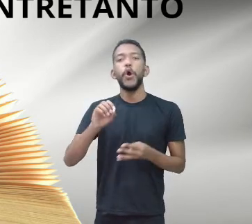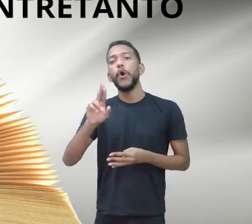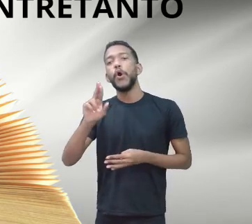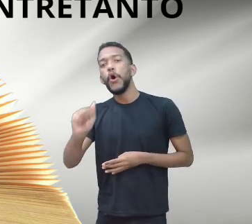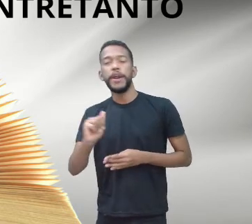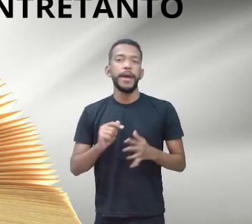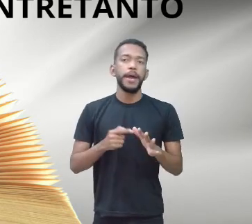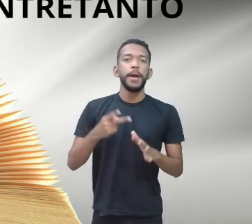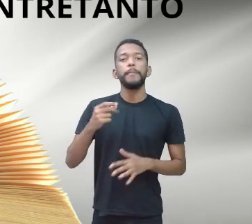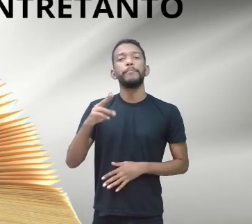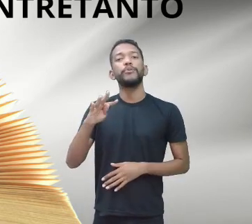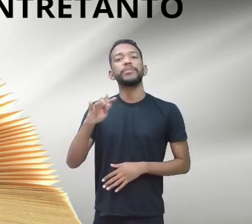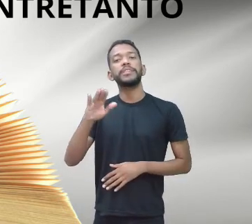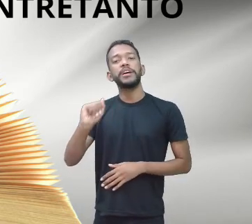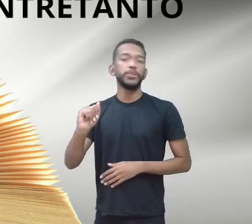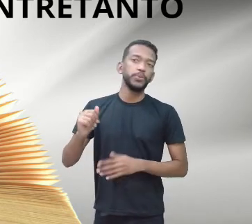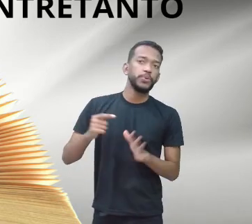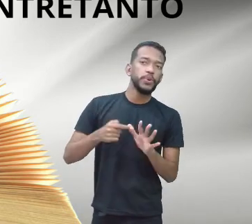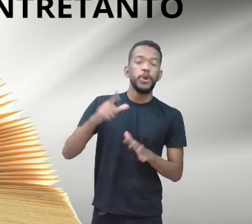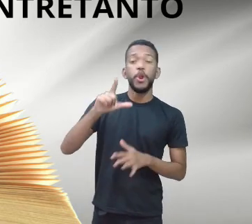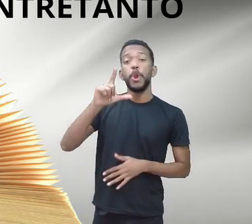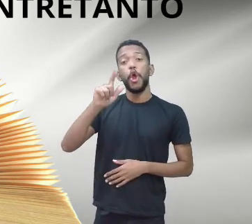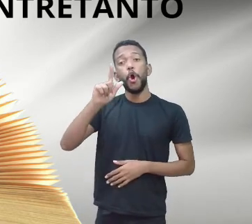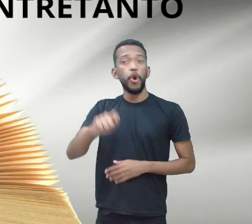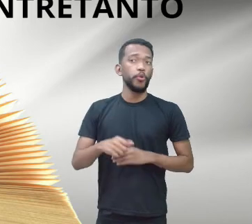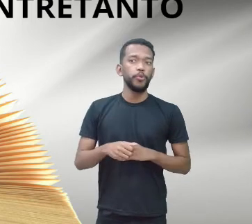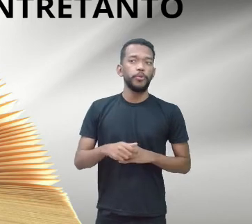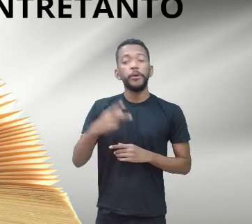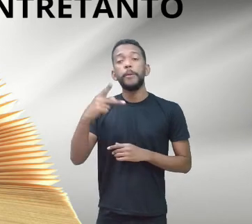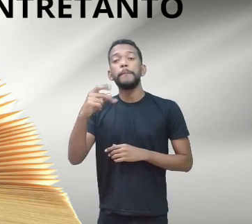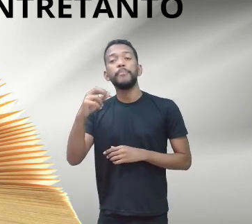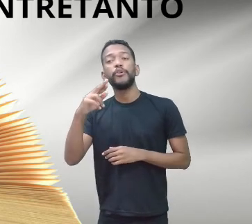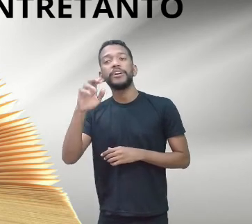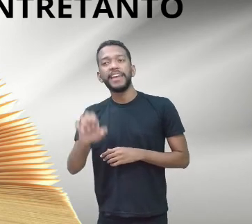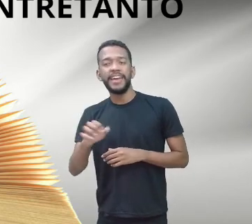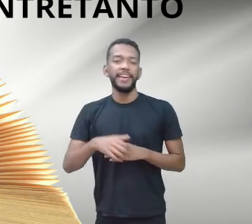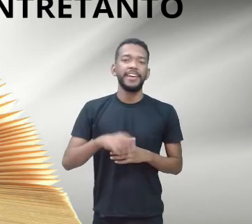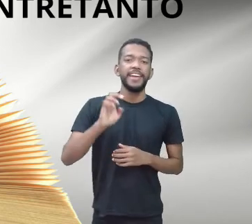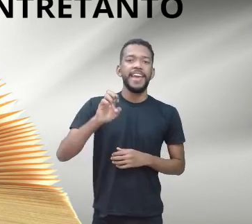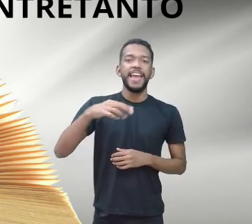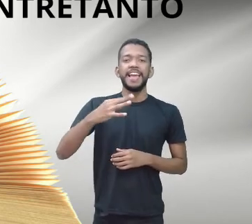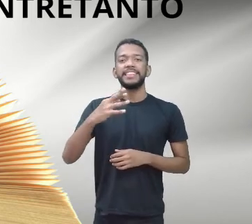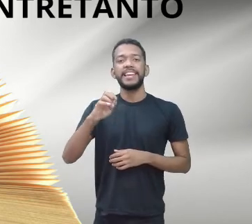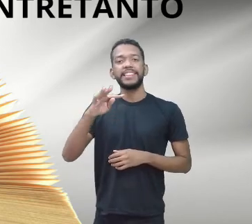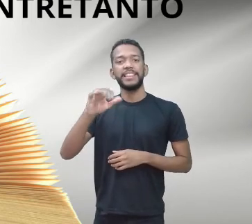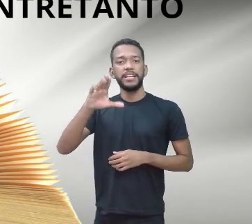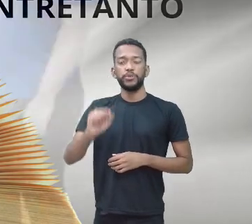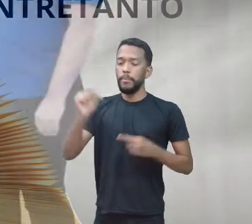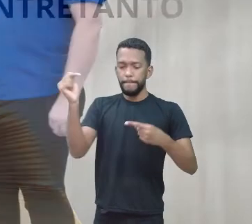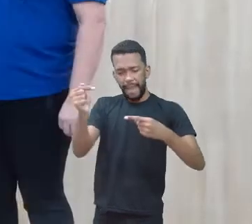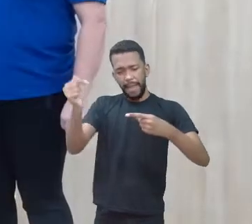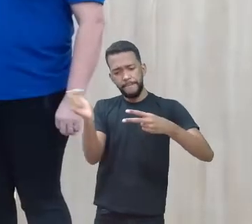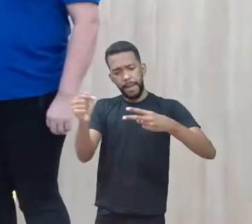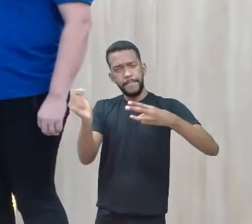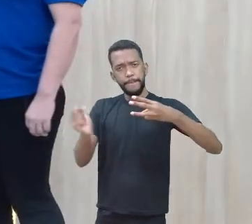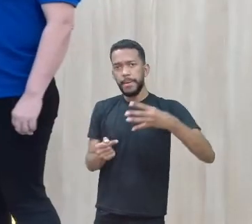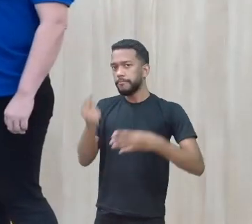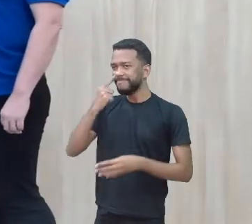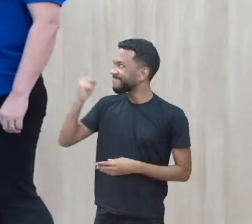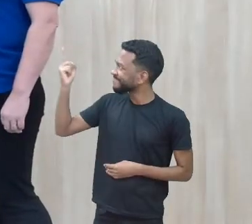pois, logo, porque, entretanto. Cada uma dessas e das outras